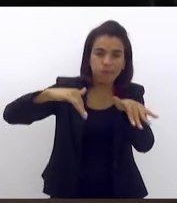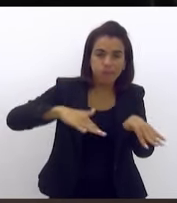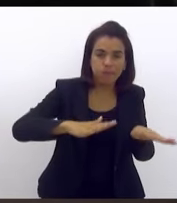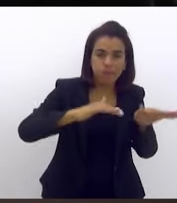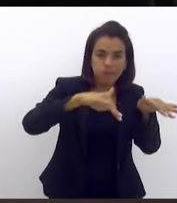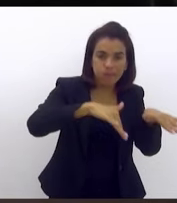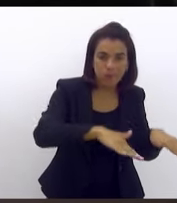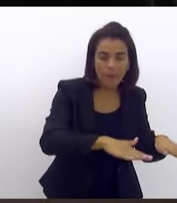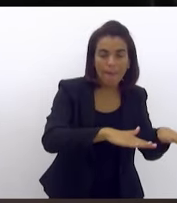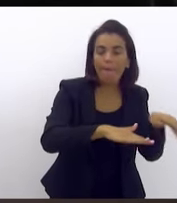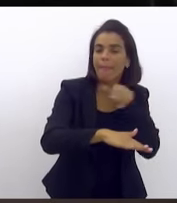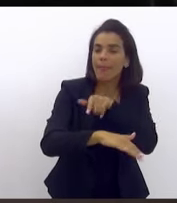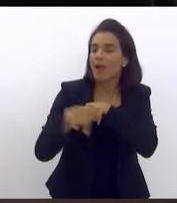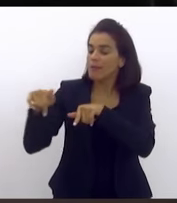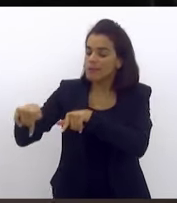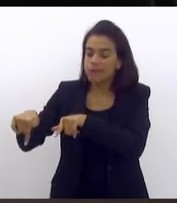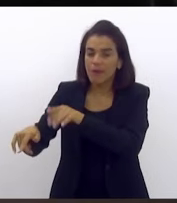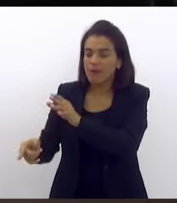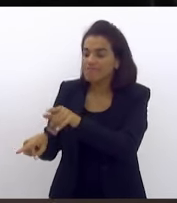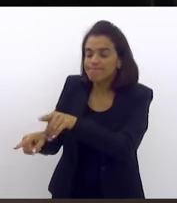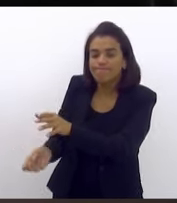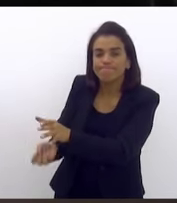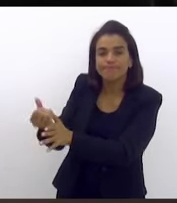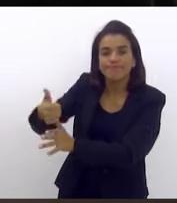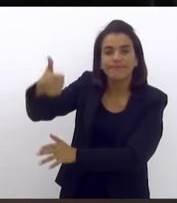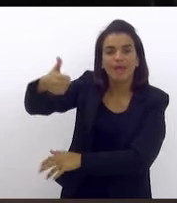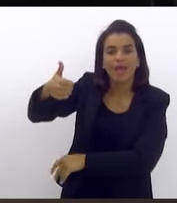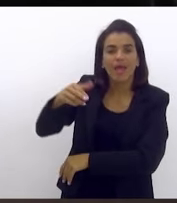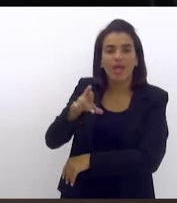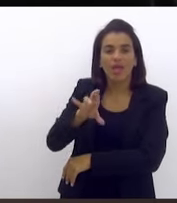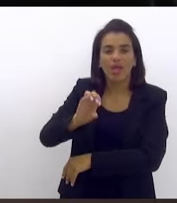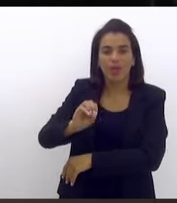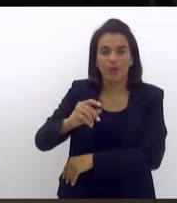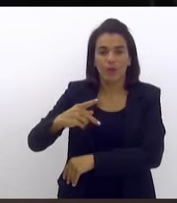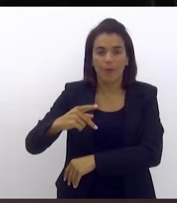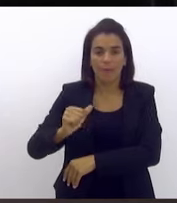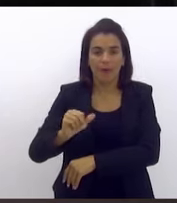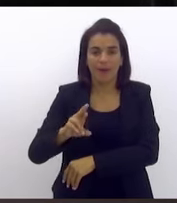do Rio Paraíba do Sul. Ela cobra dessas